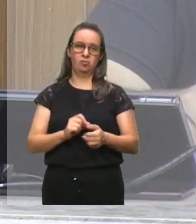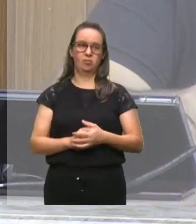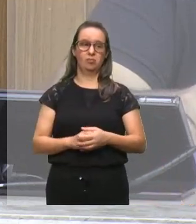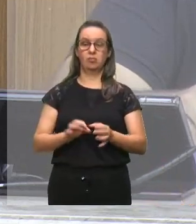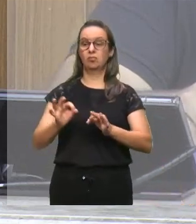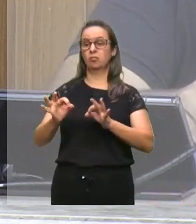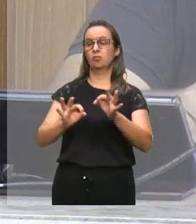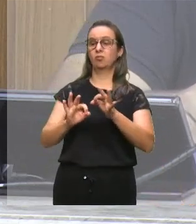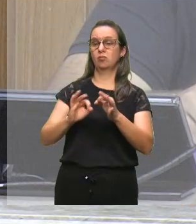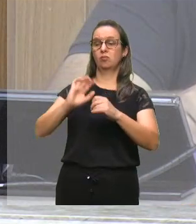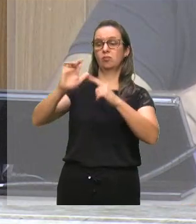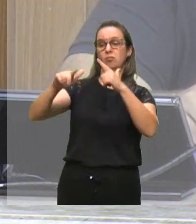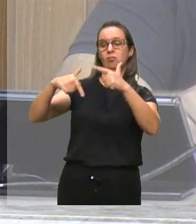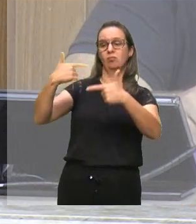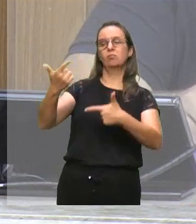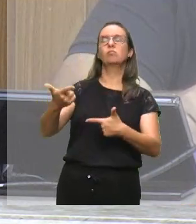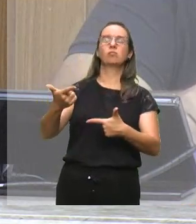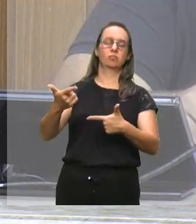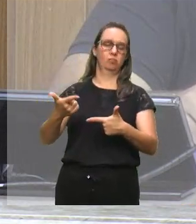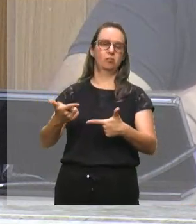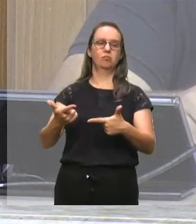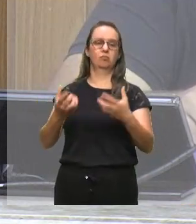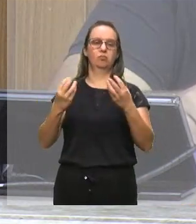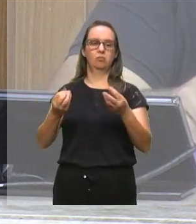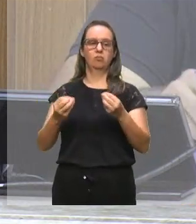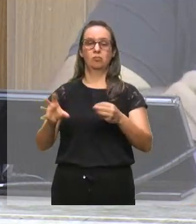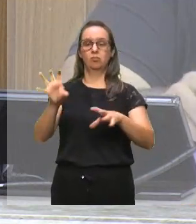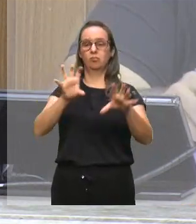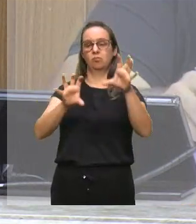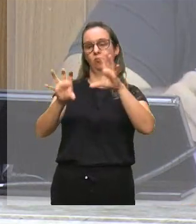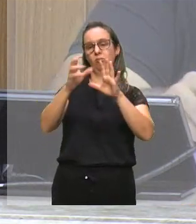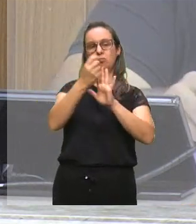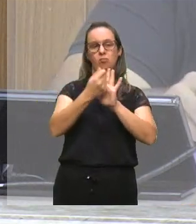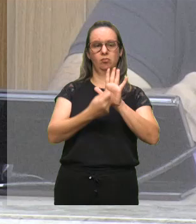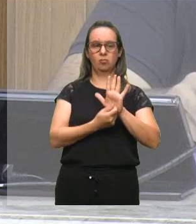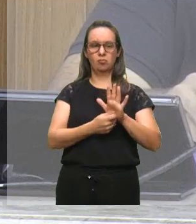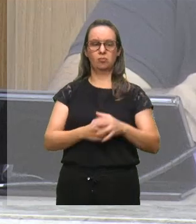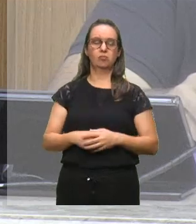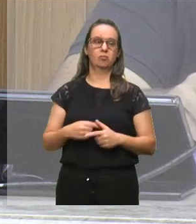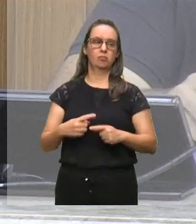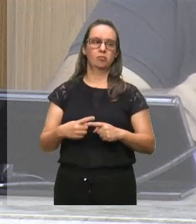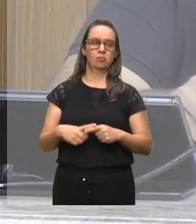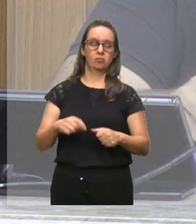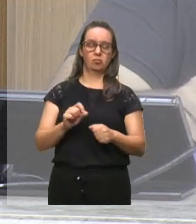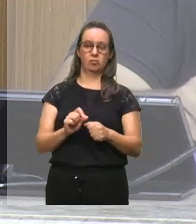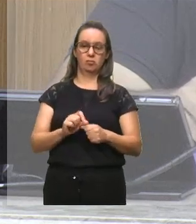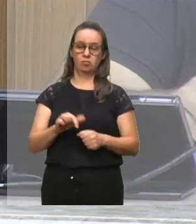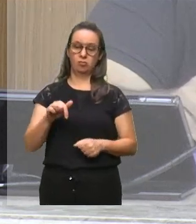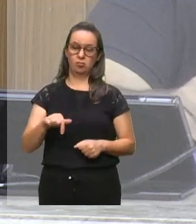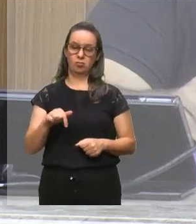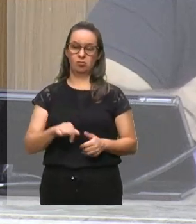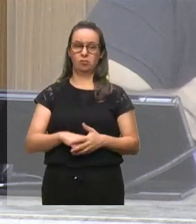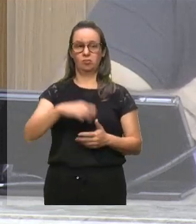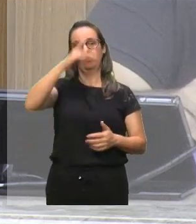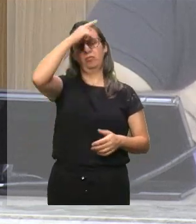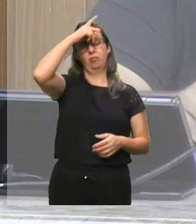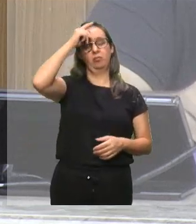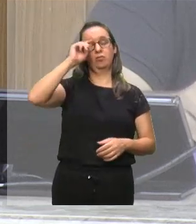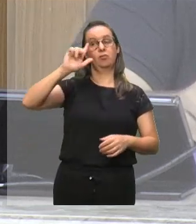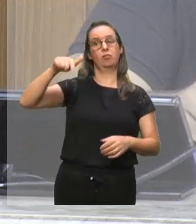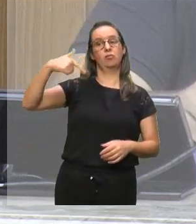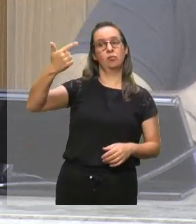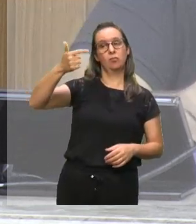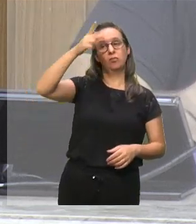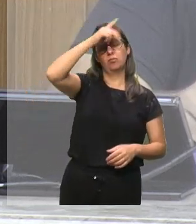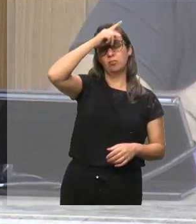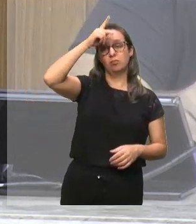se readequar esse orçamento, porque esse orçamento é feito por essa administração. A próxima administração vai ter que readequar